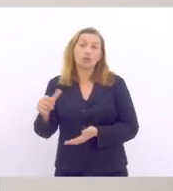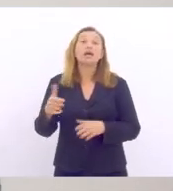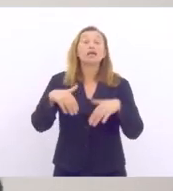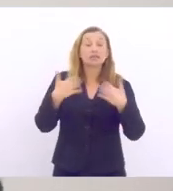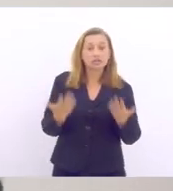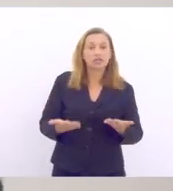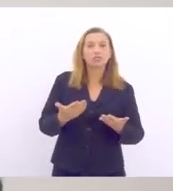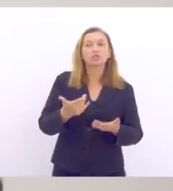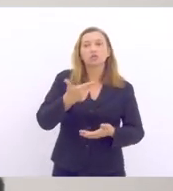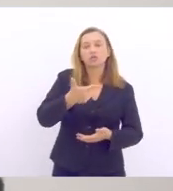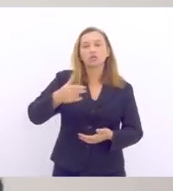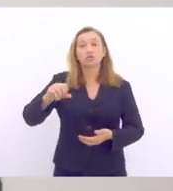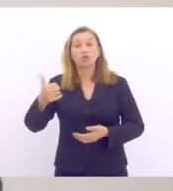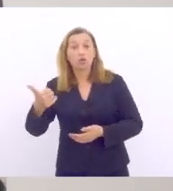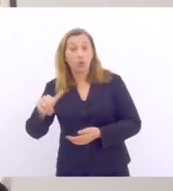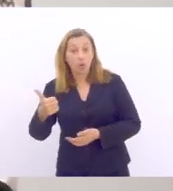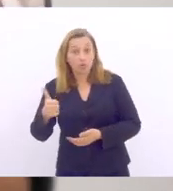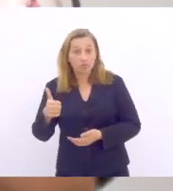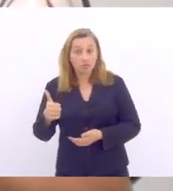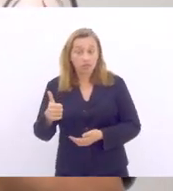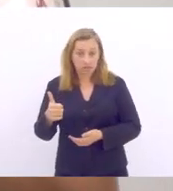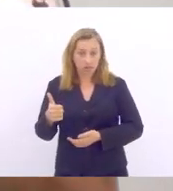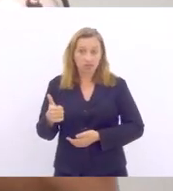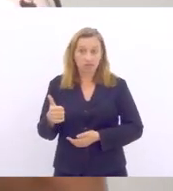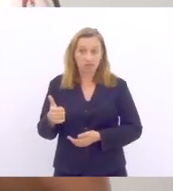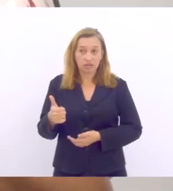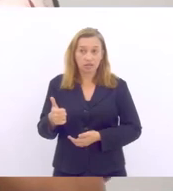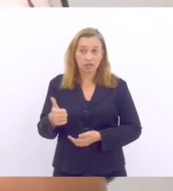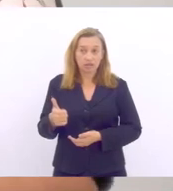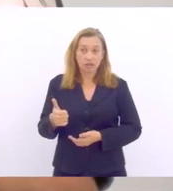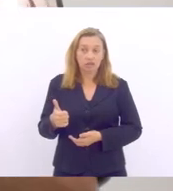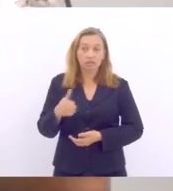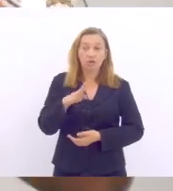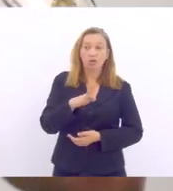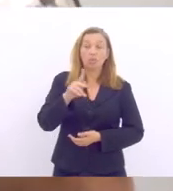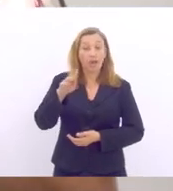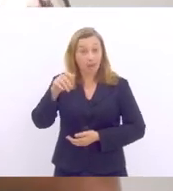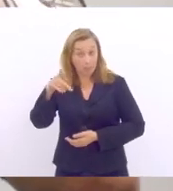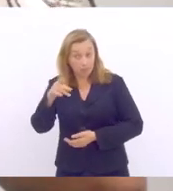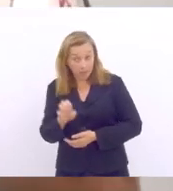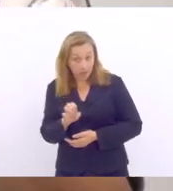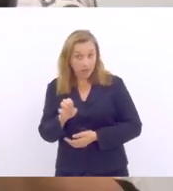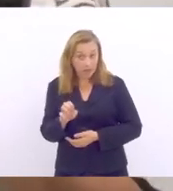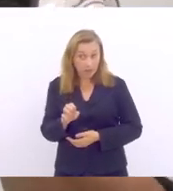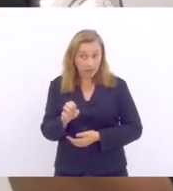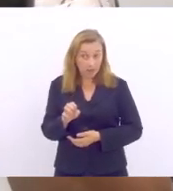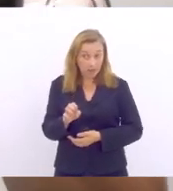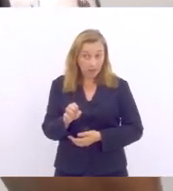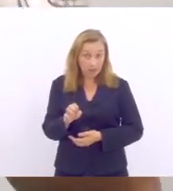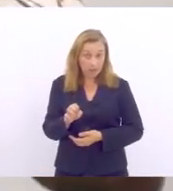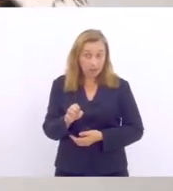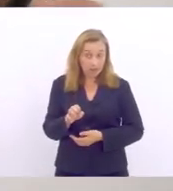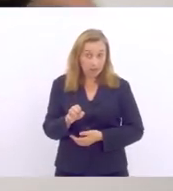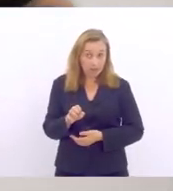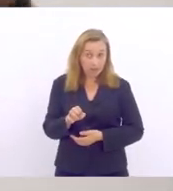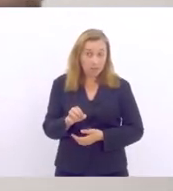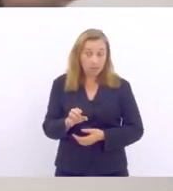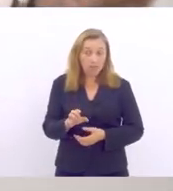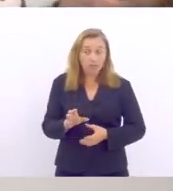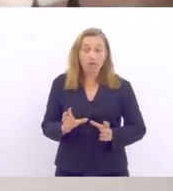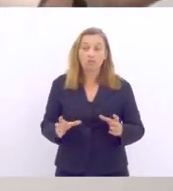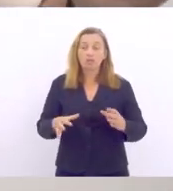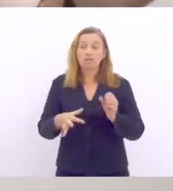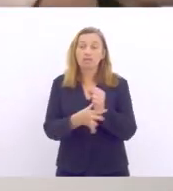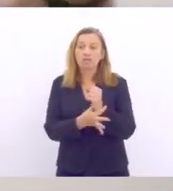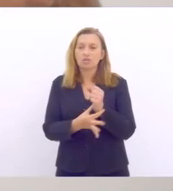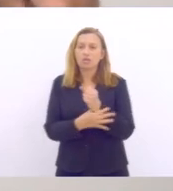TAC de 2011 ele foi específico para quê? Para o BEP, foi atribuída essa função ao Batalhão Especializado de Policiamento de Estádio,